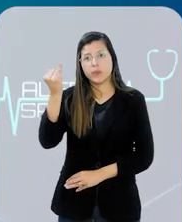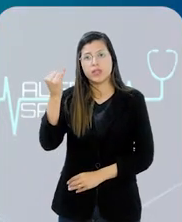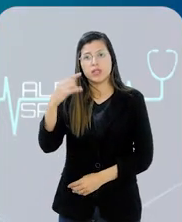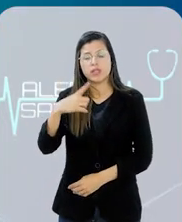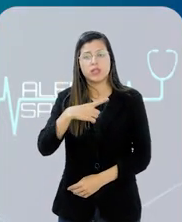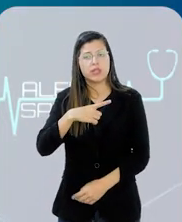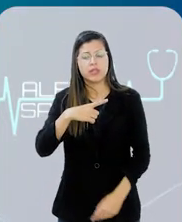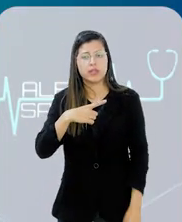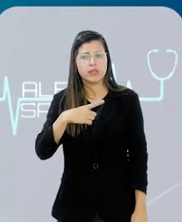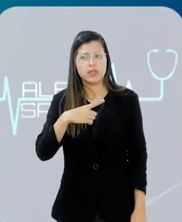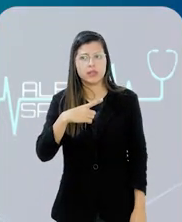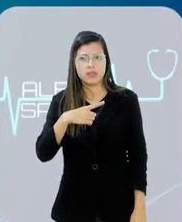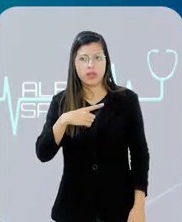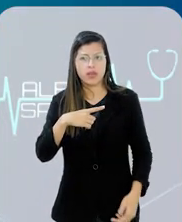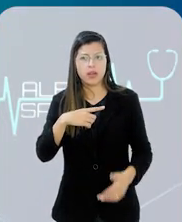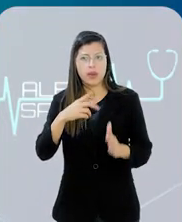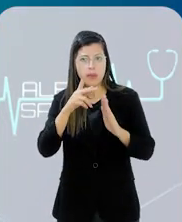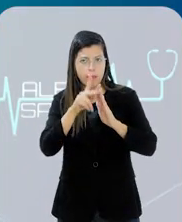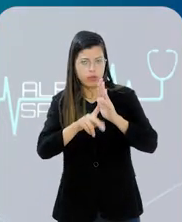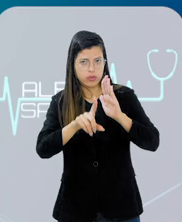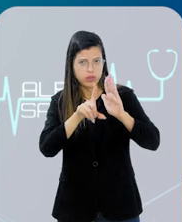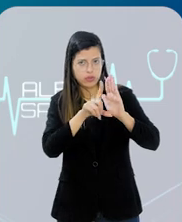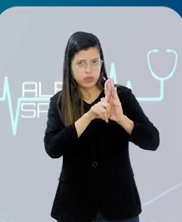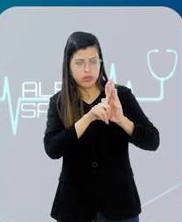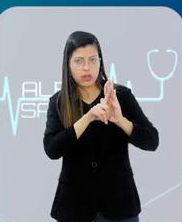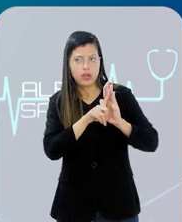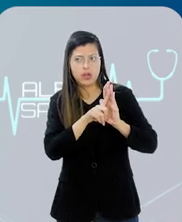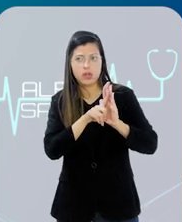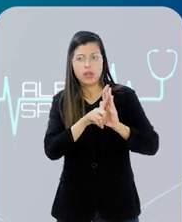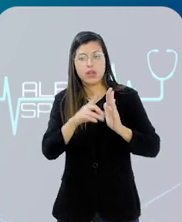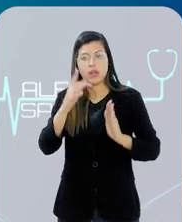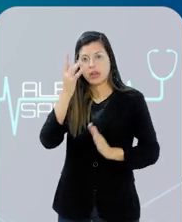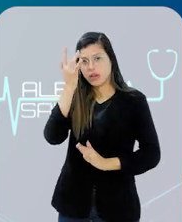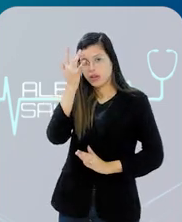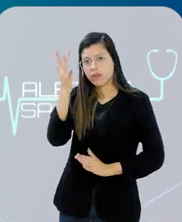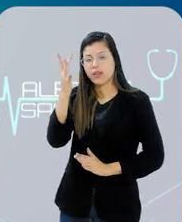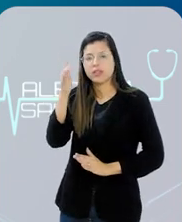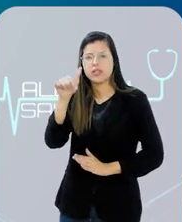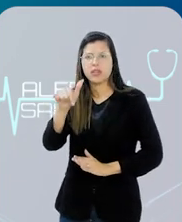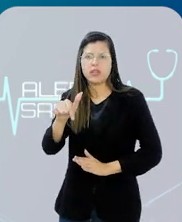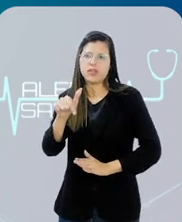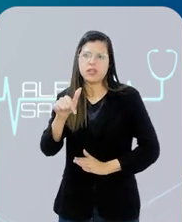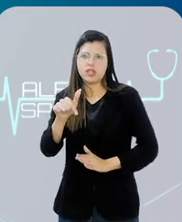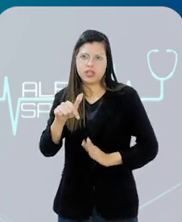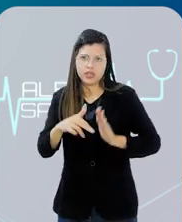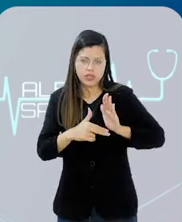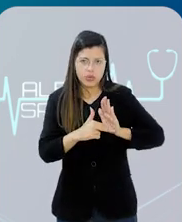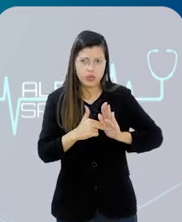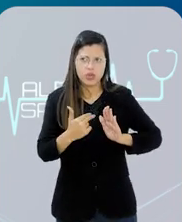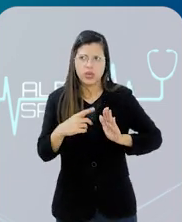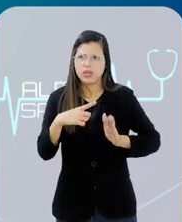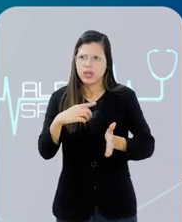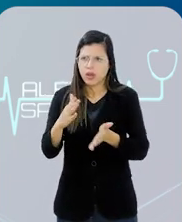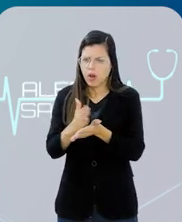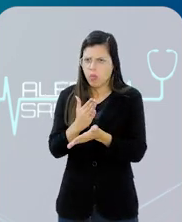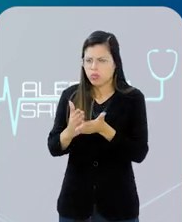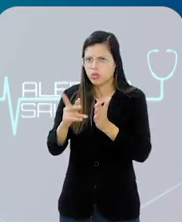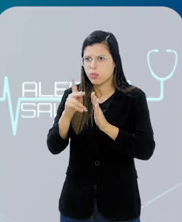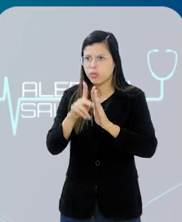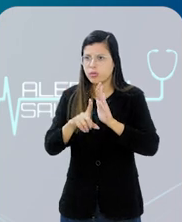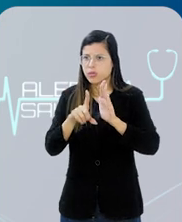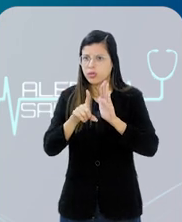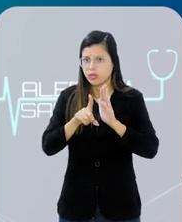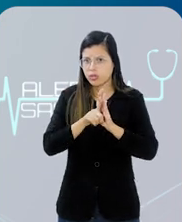nós termos projetos de lei que facilitem essa cobertura, como nós temos alguns projetos nos casos